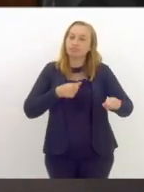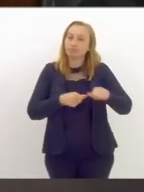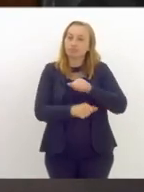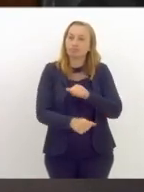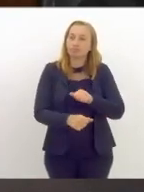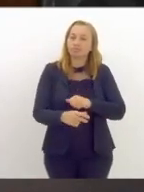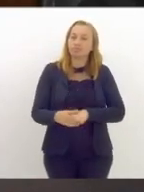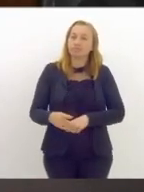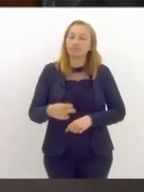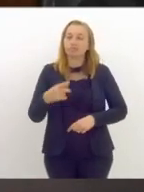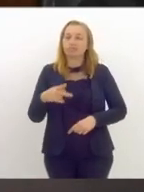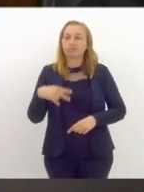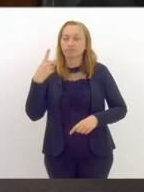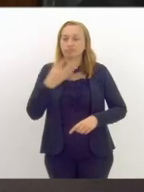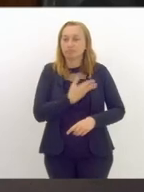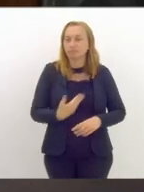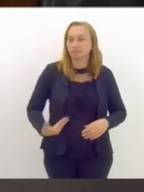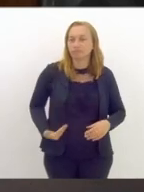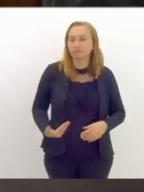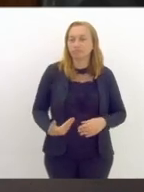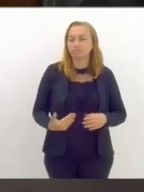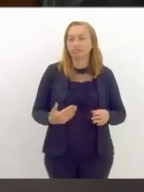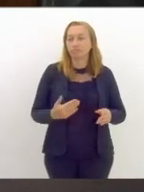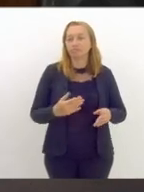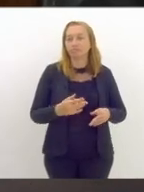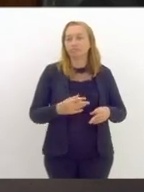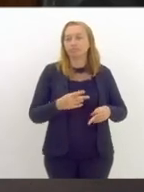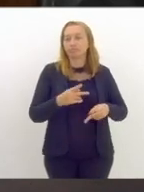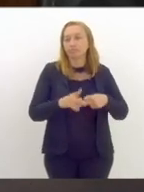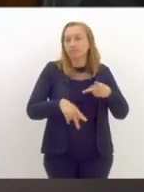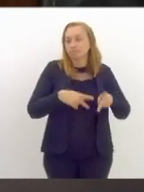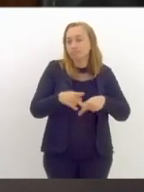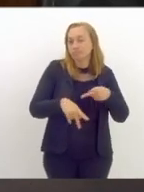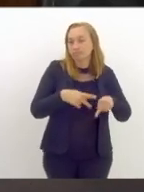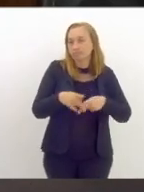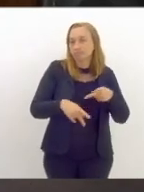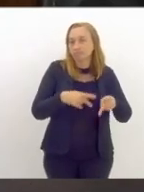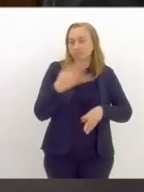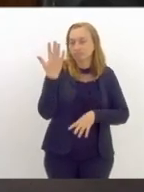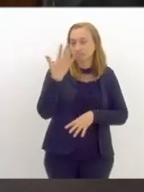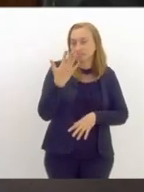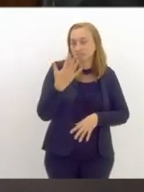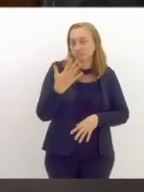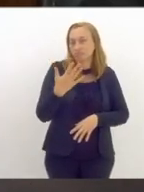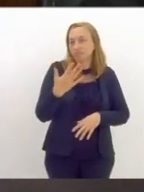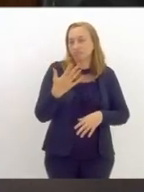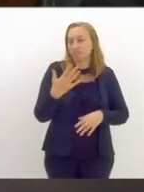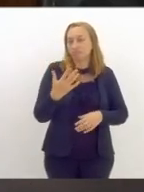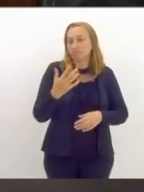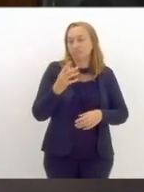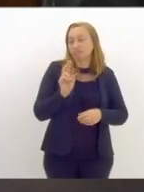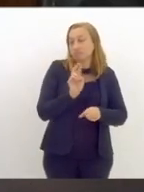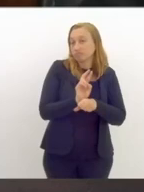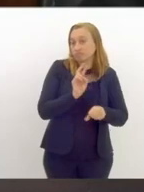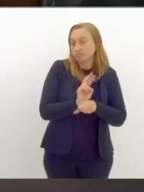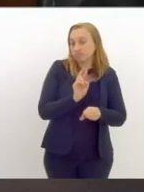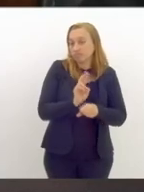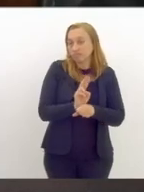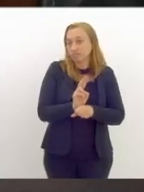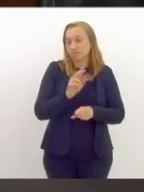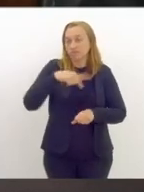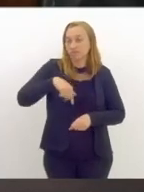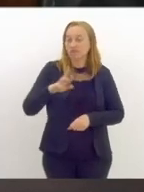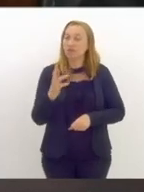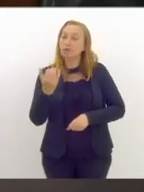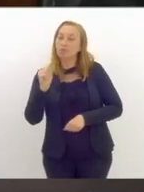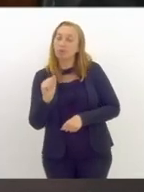para populações invisibilizadas, quilombolas, indígenas, população privada de liberdade. Pela primeira vez, a gente